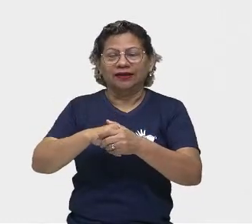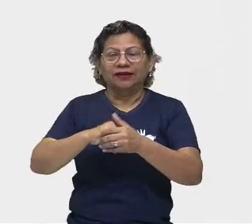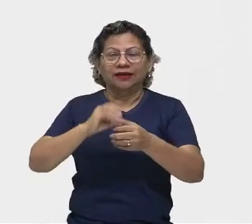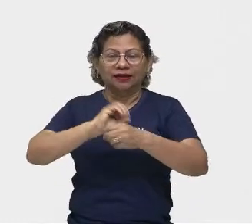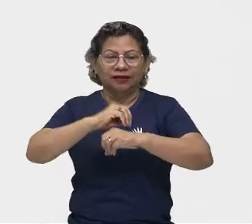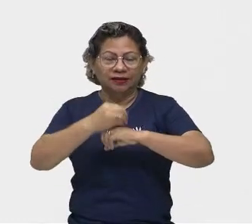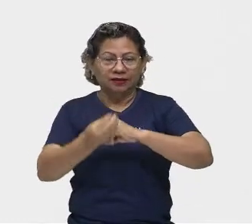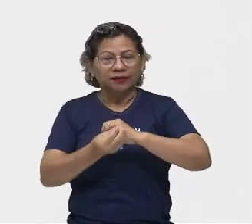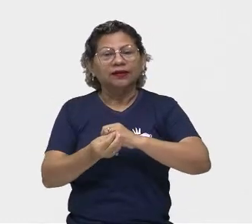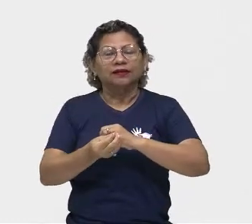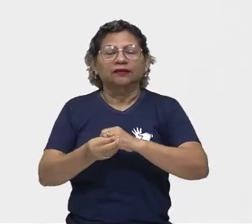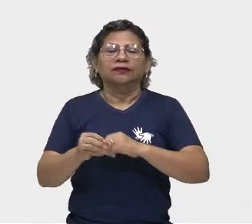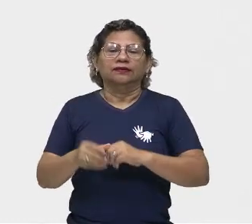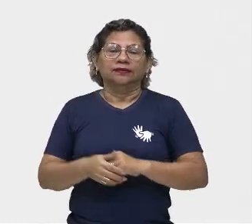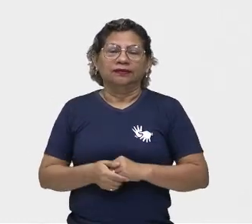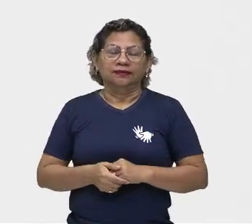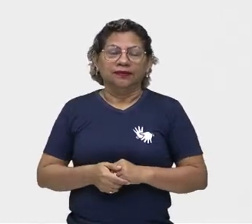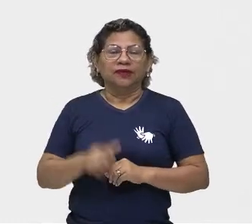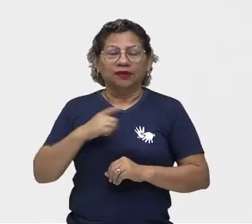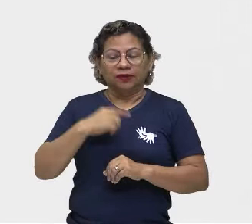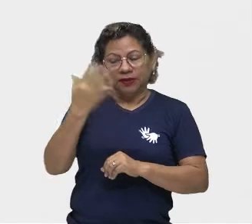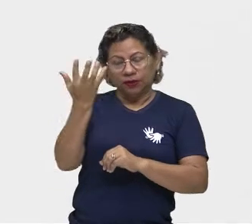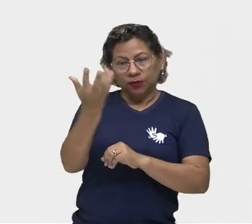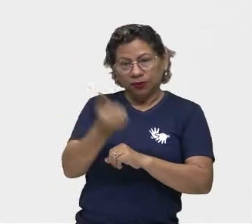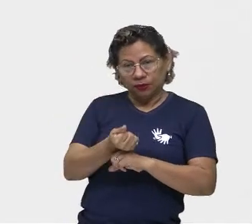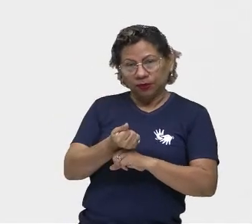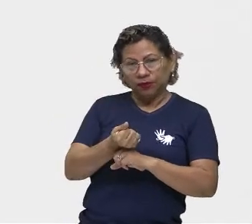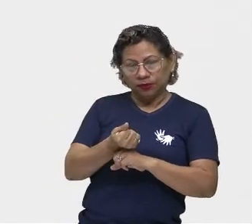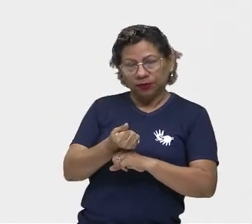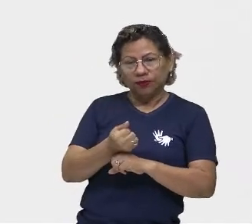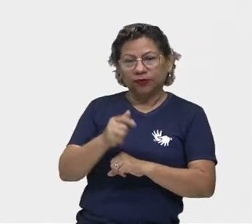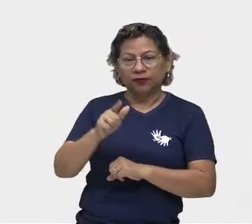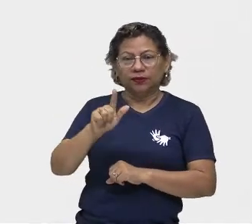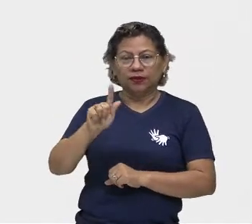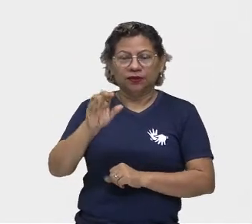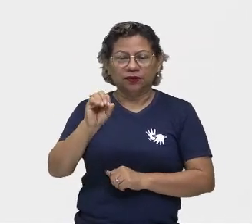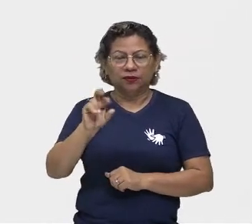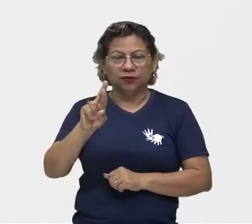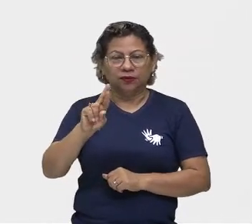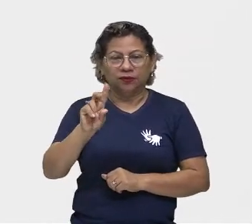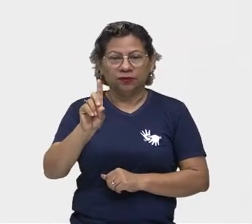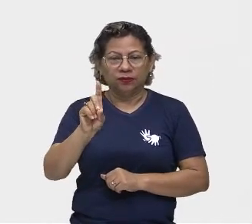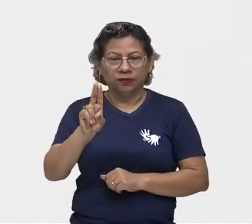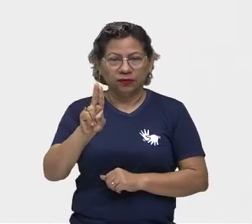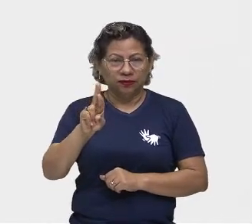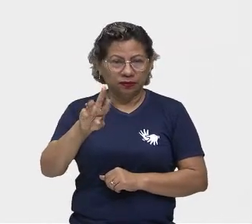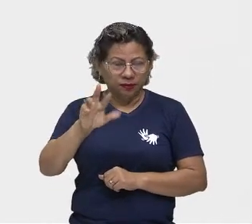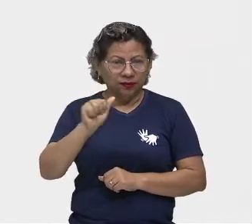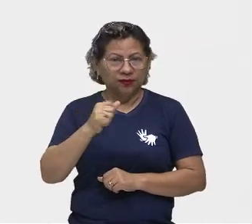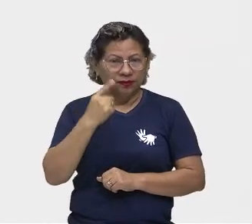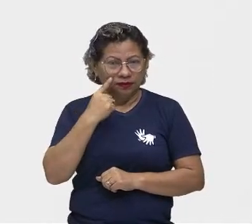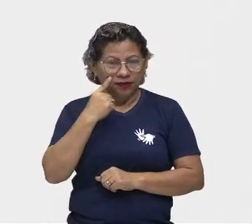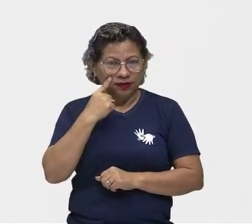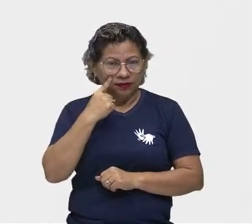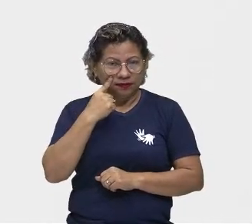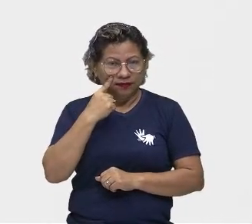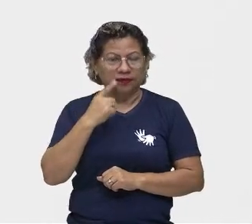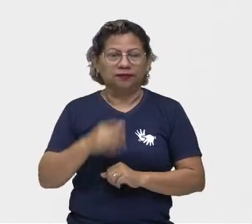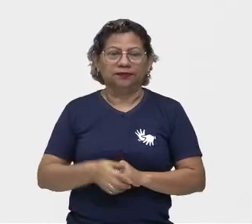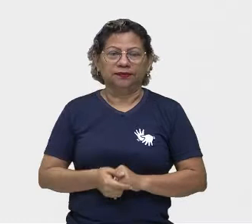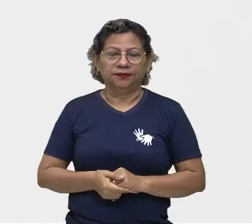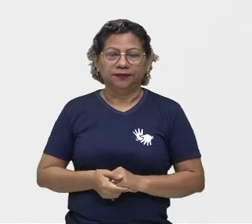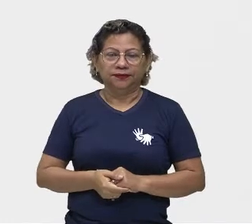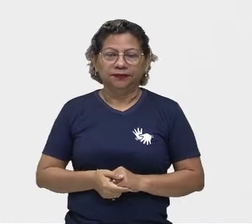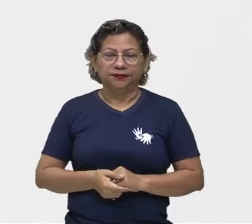ela né atua como depósito de gordura como a gente observou né com mais detalhes na animação anterior